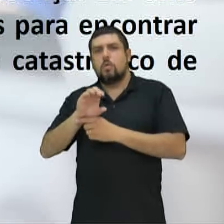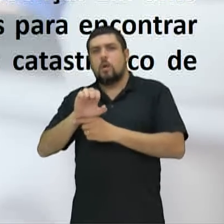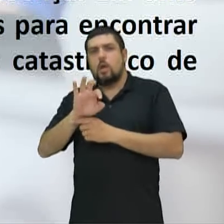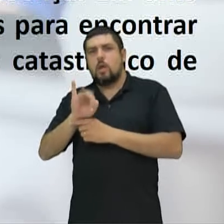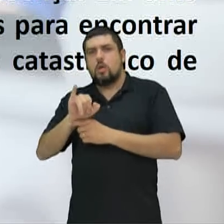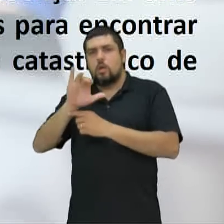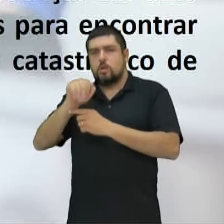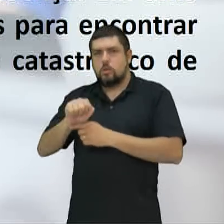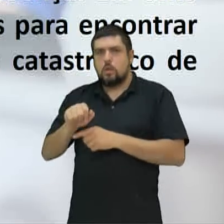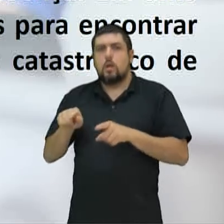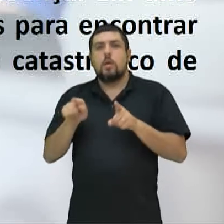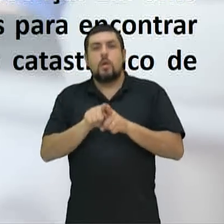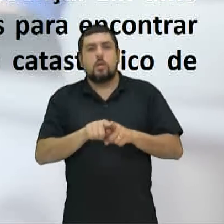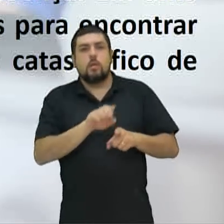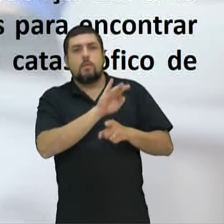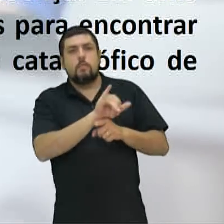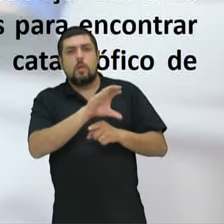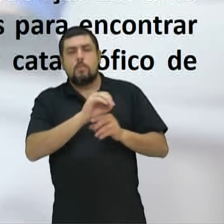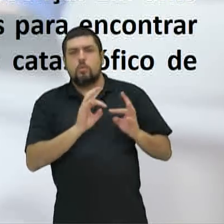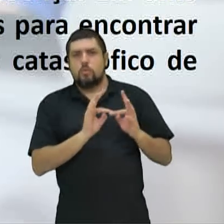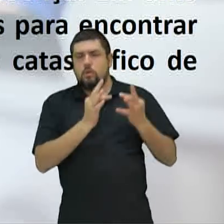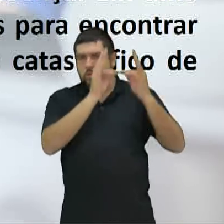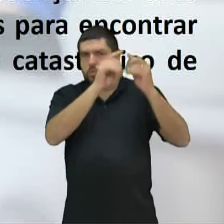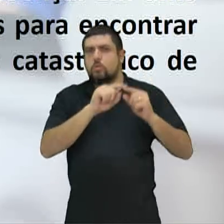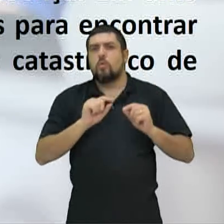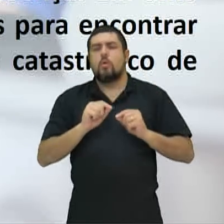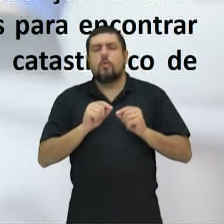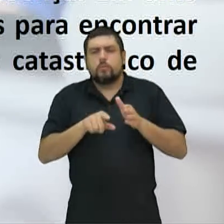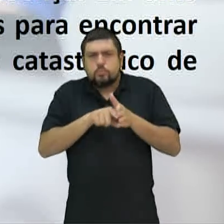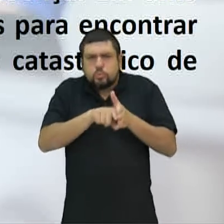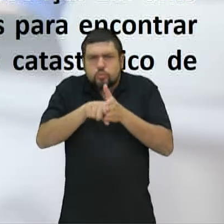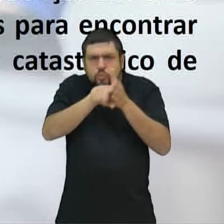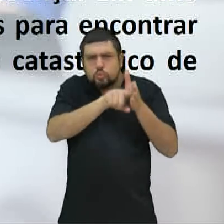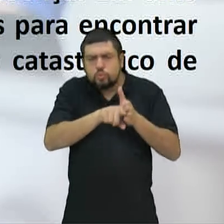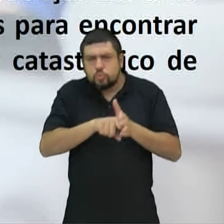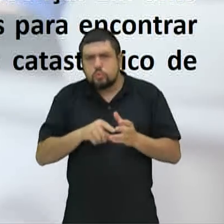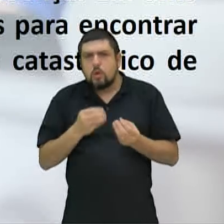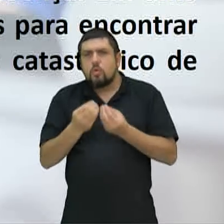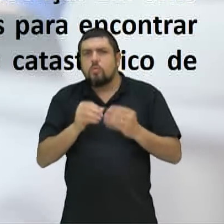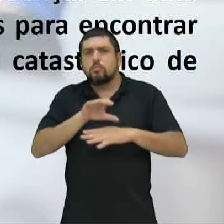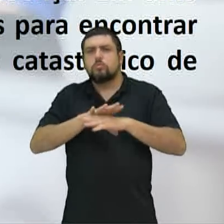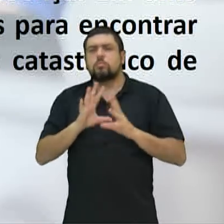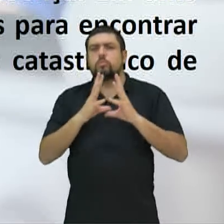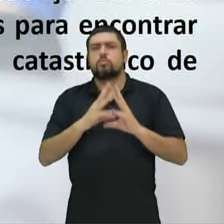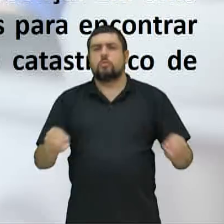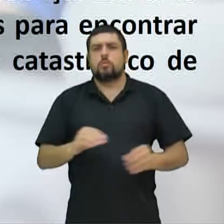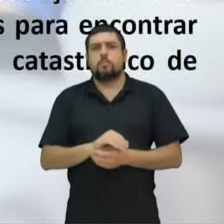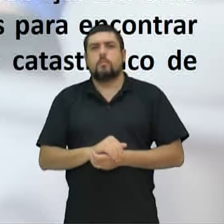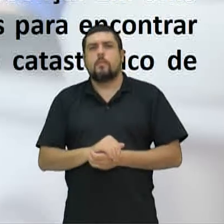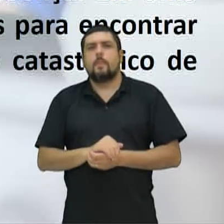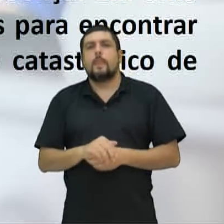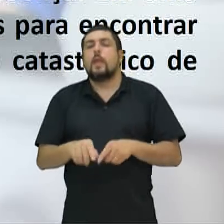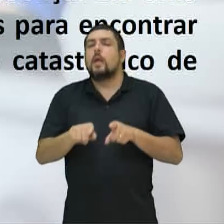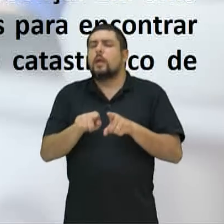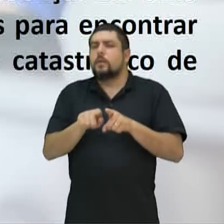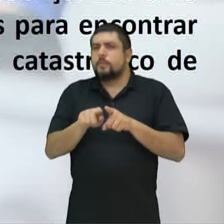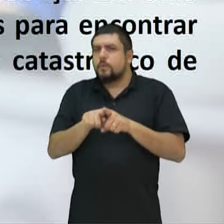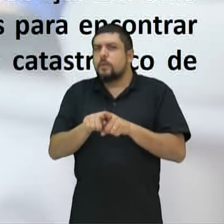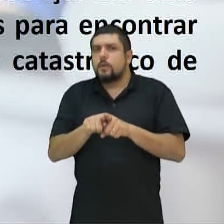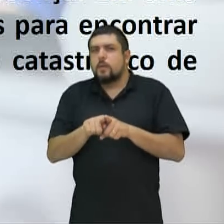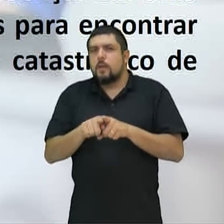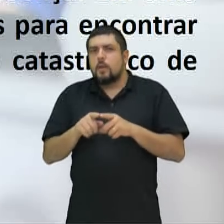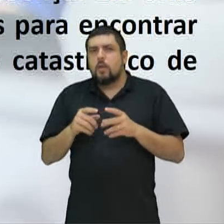que a biotecnologia tem encontrado uma busca da cura para a doença. Em uma verdadeira corrida contra o tempo, muitas